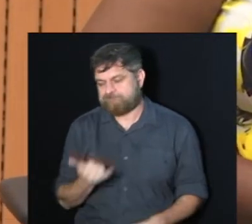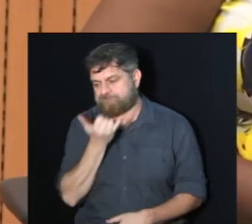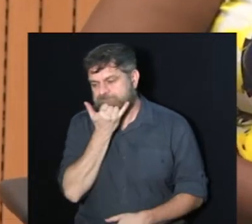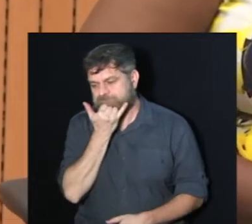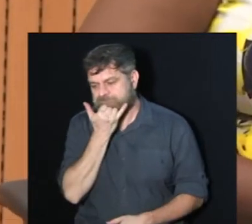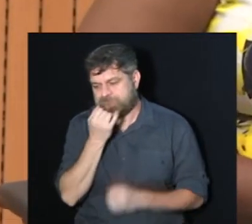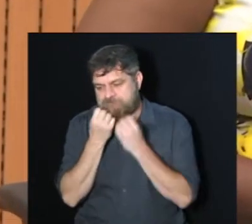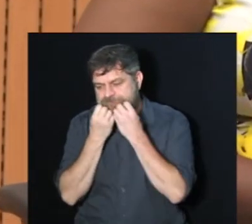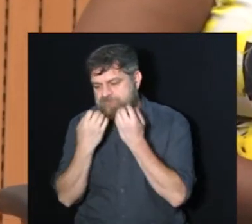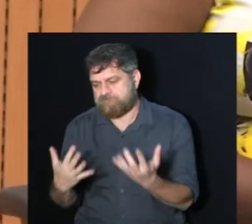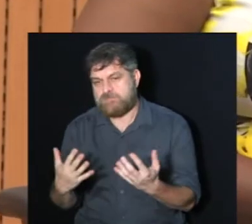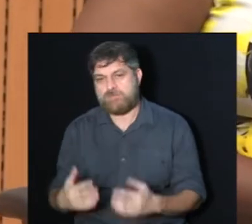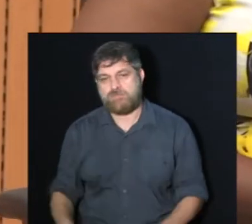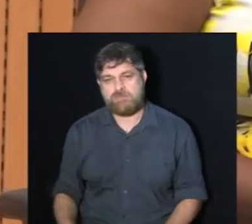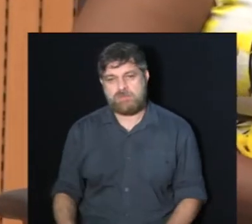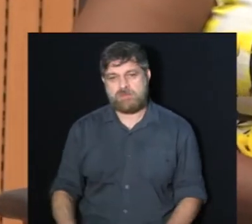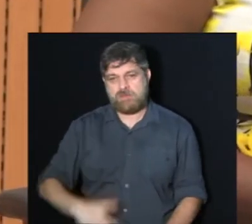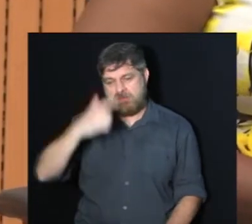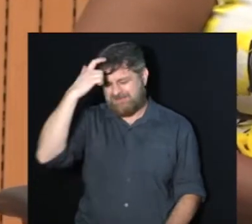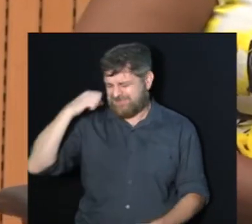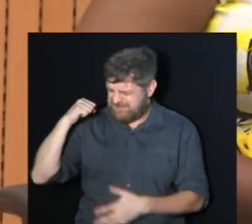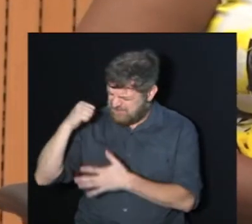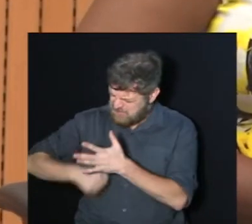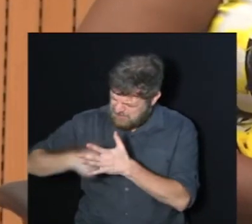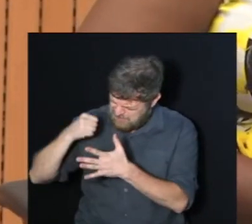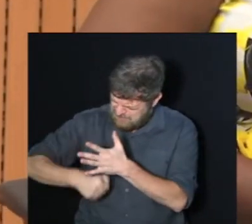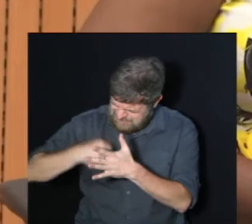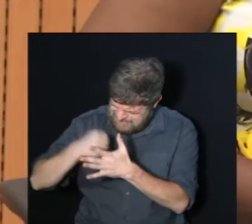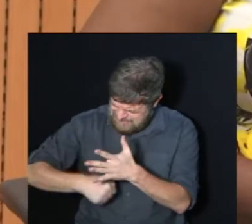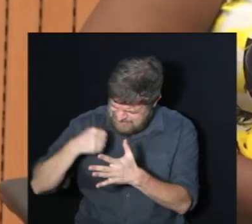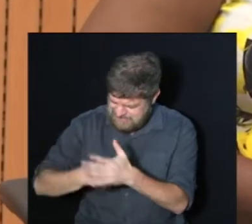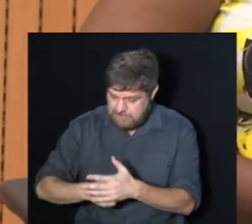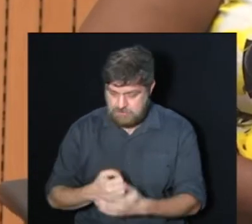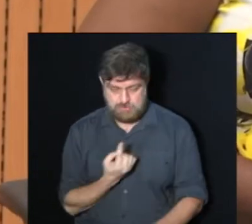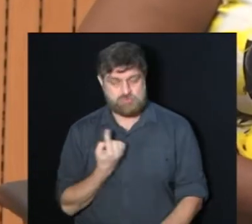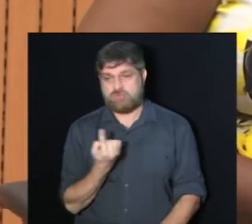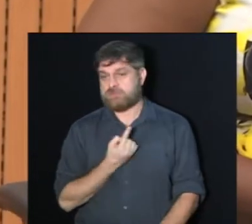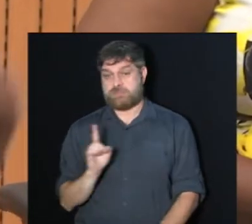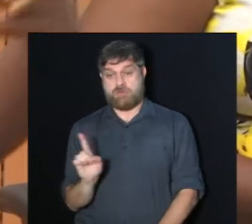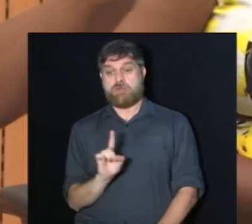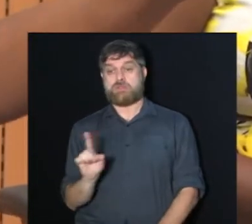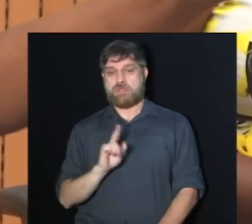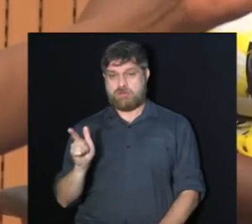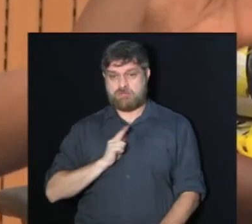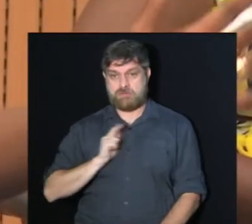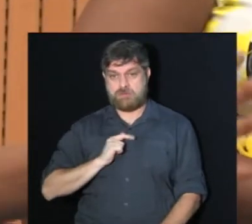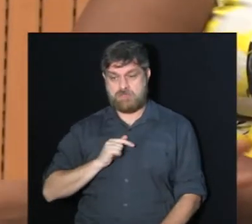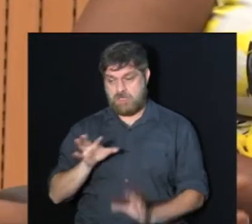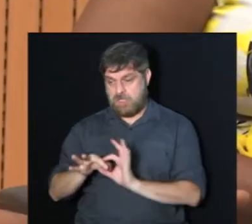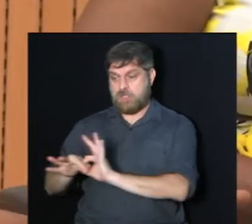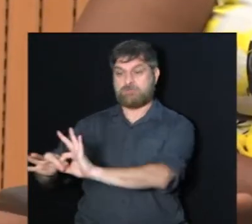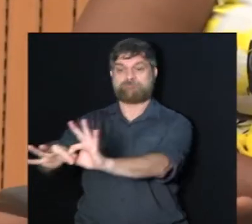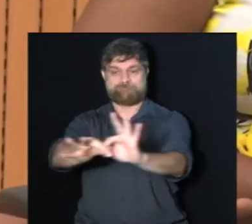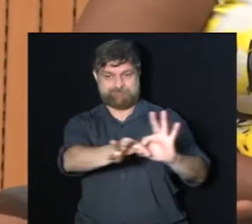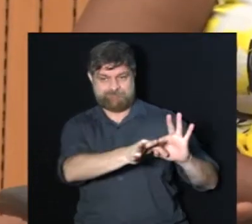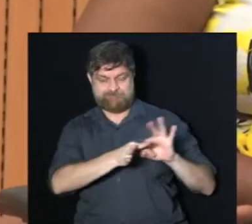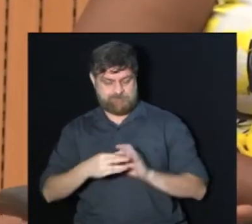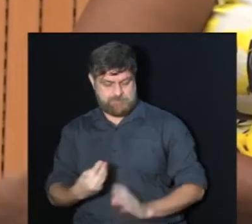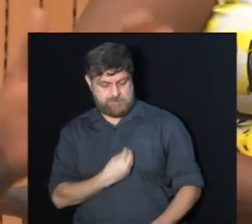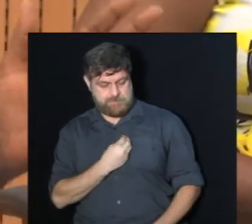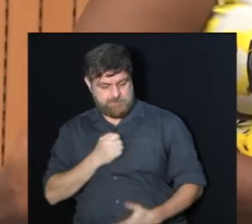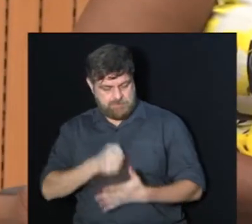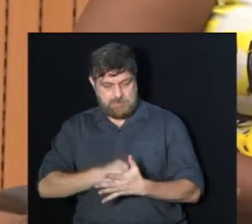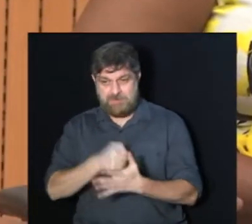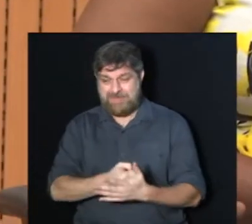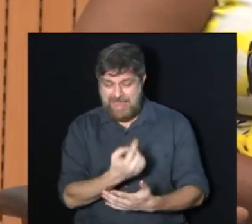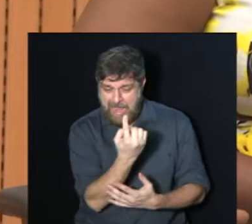eu não consigo. Eu tenho lutado muito, eu não tenho lutado sozinha. Estamos todos aqui. Cada